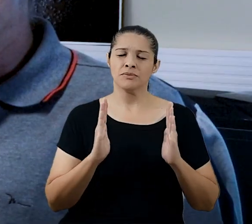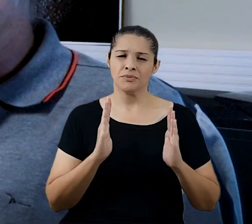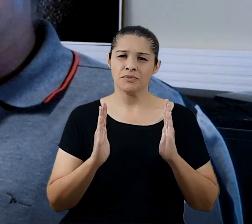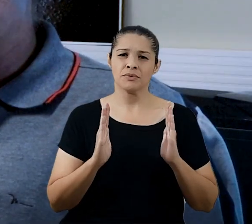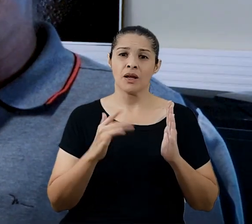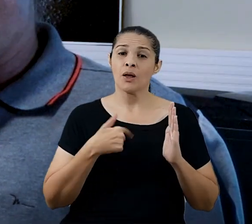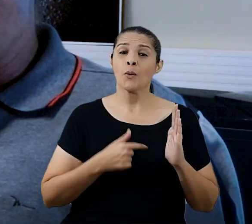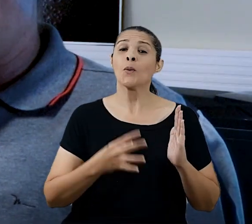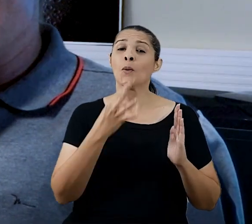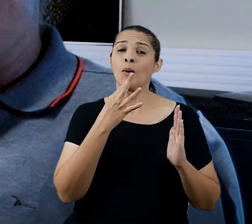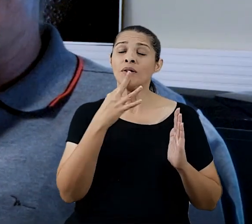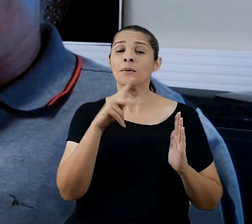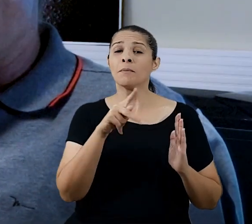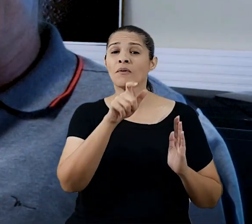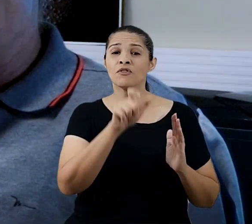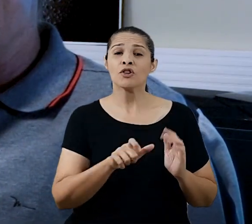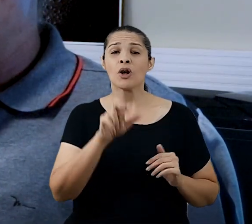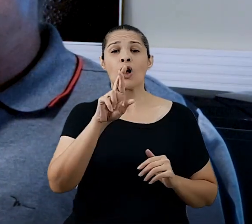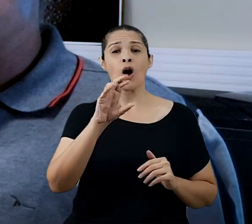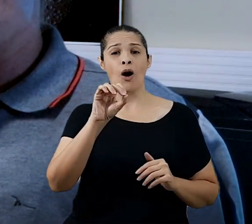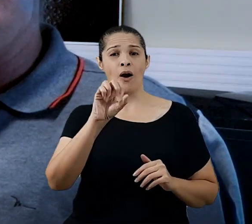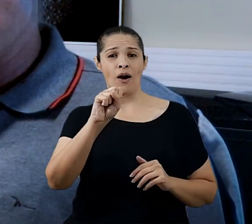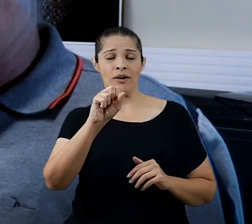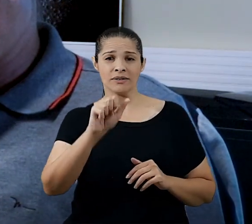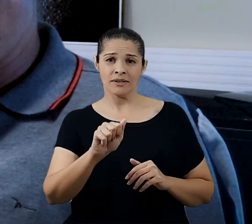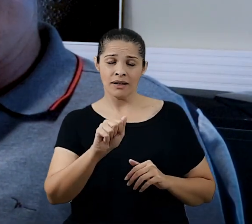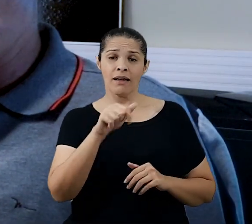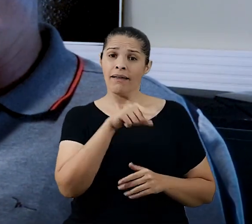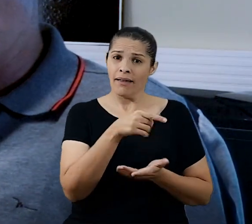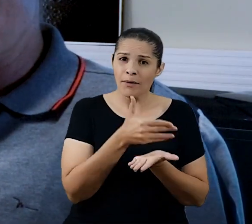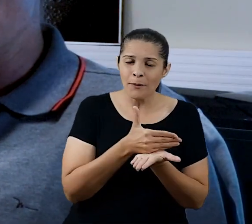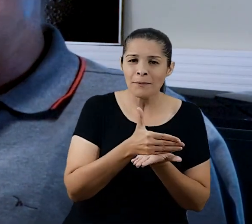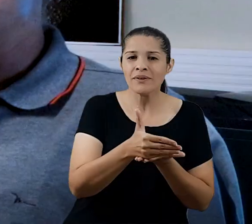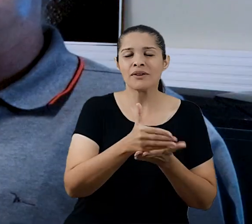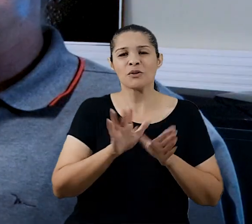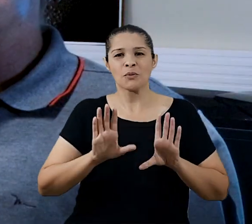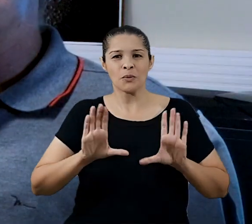eu conheci a professora Rosa Scalfi, que estava começando com esse